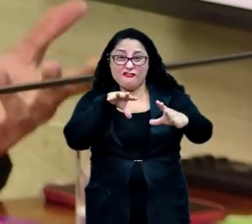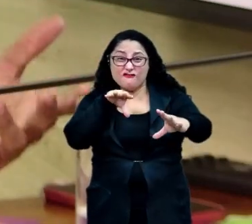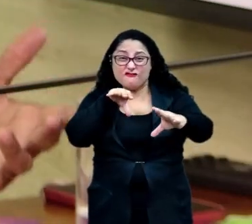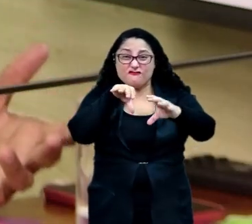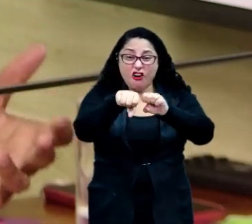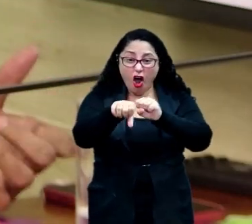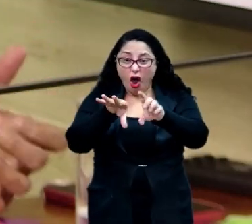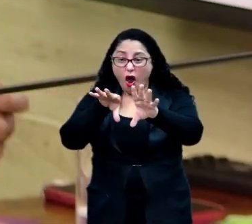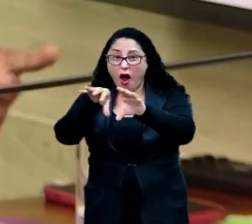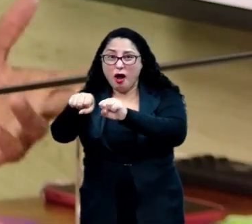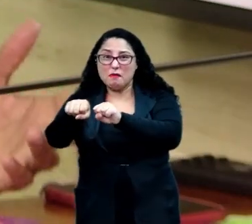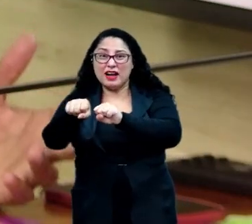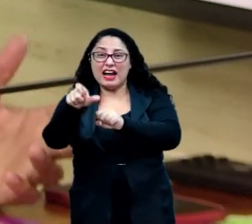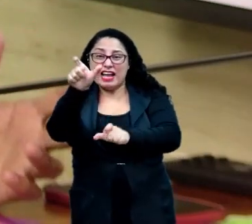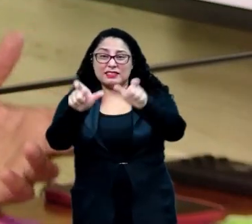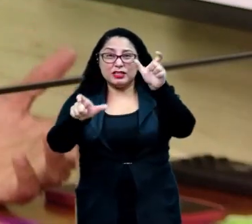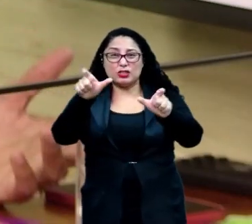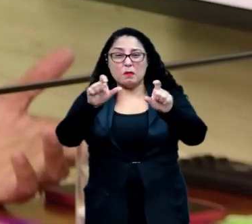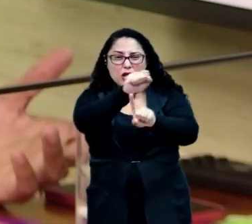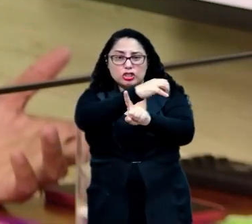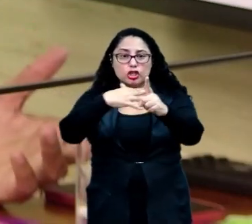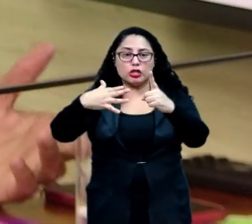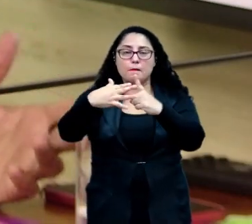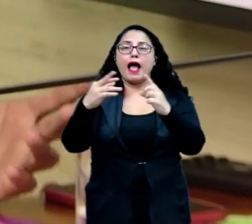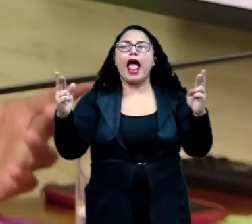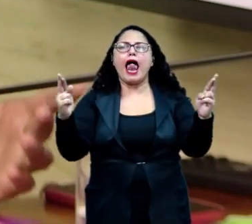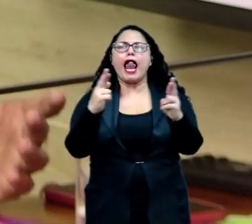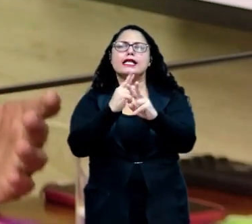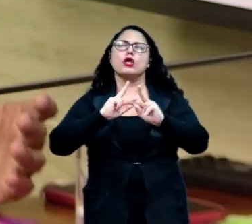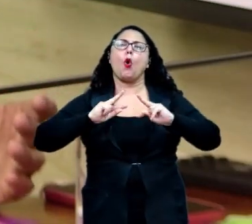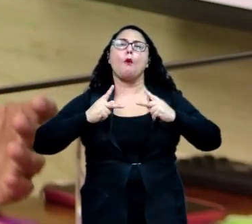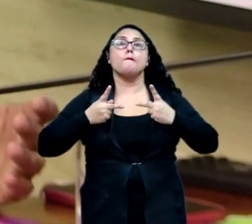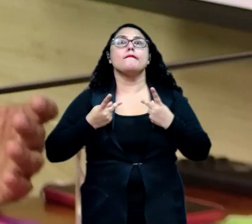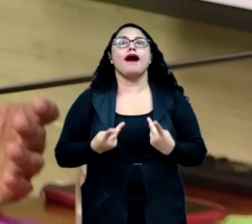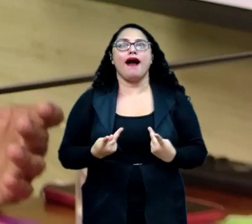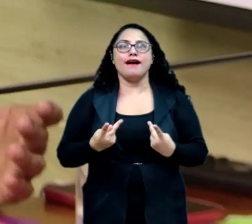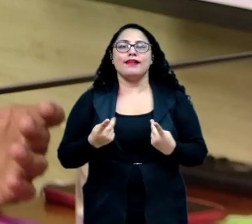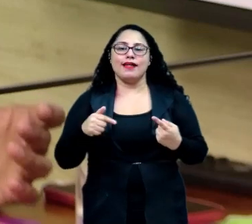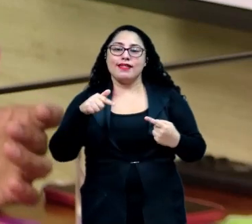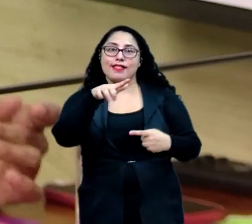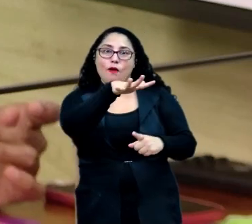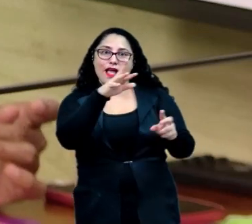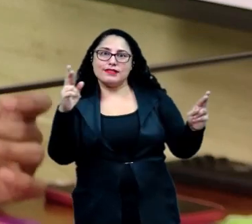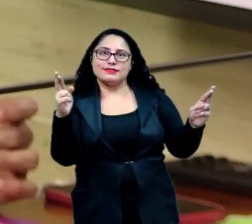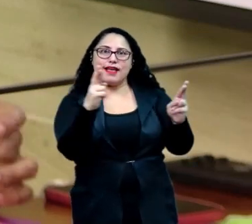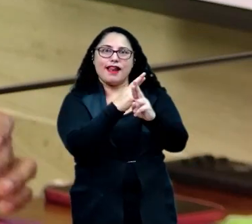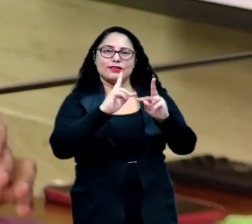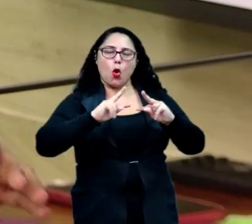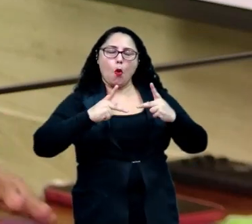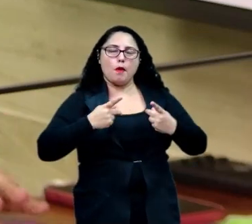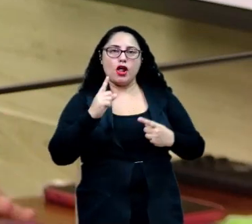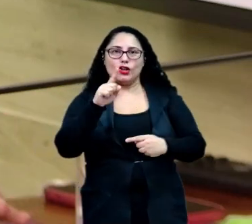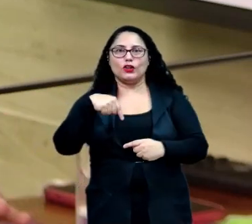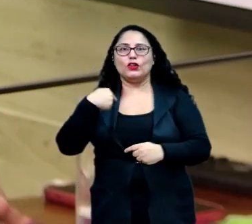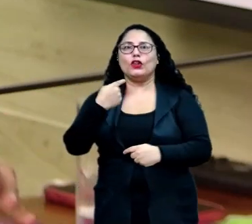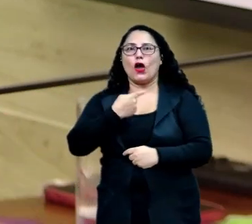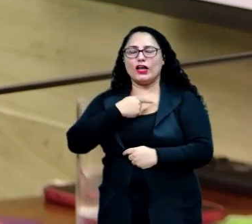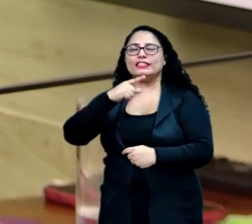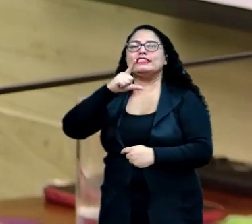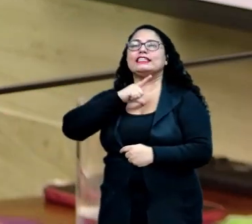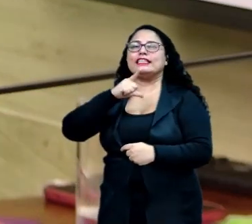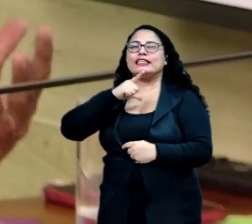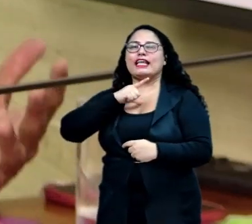essa sociedade, para as relações também humanas. Então, nessas relações humanas, nós temos